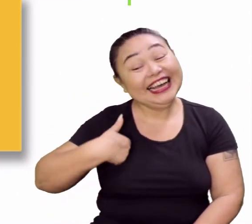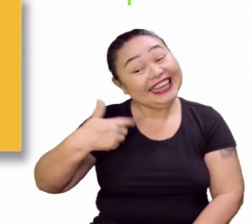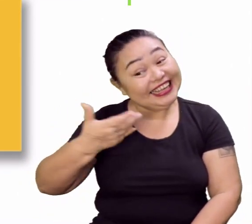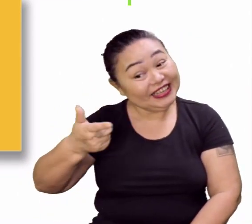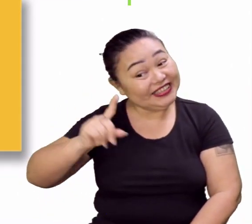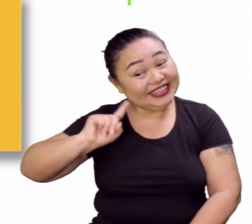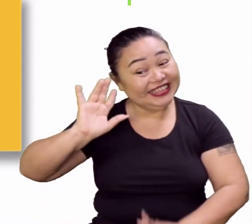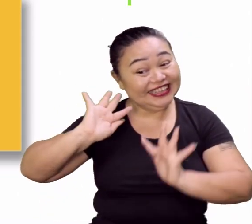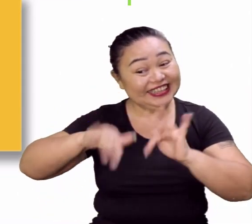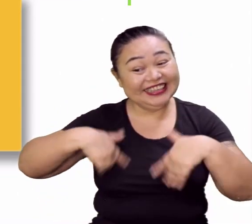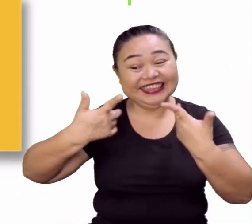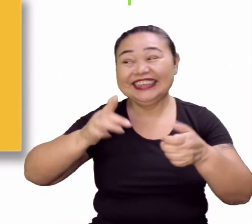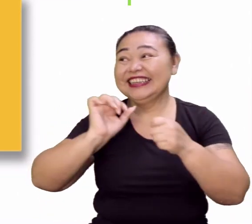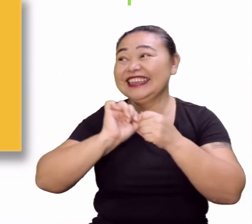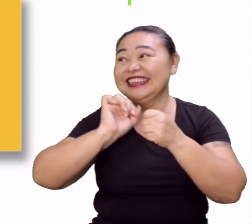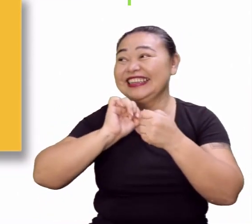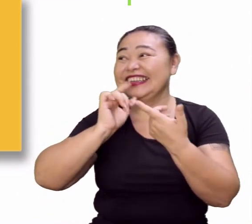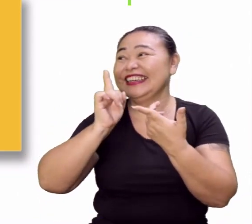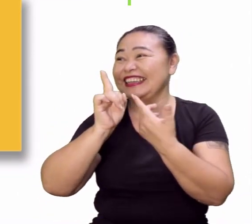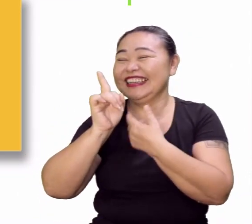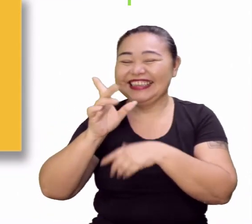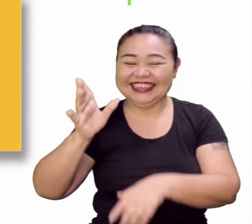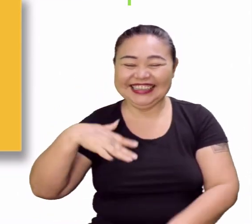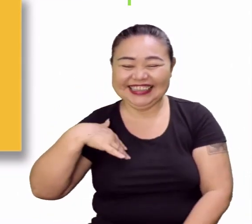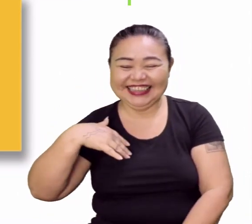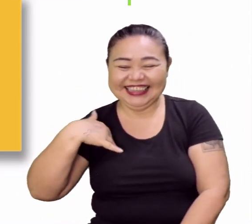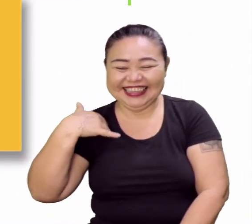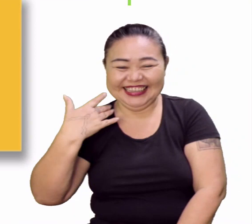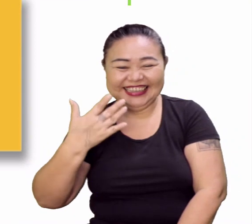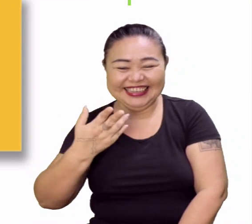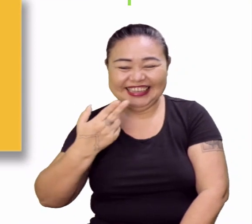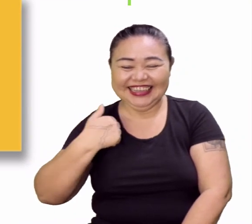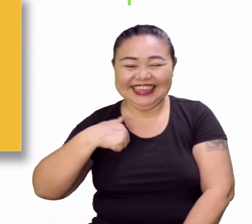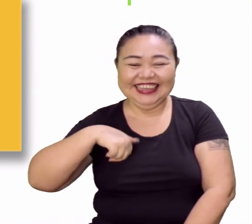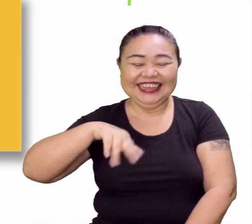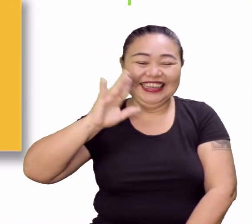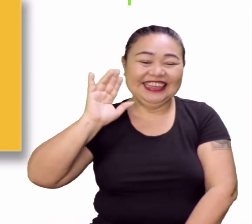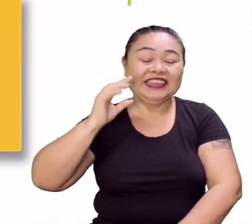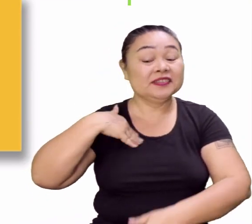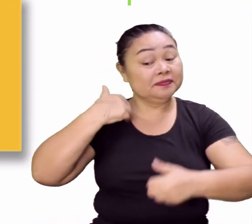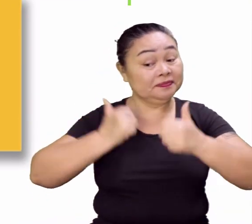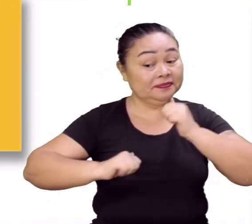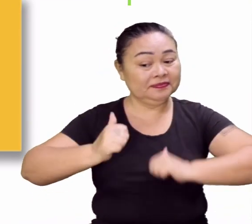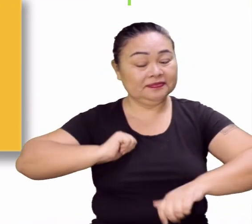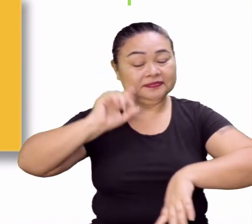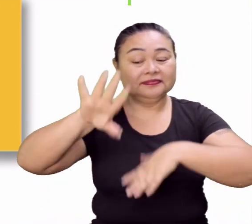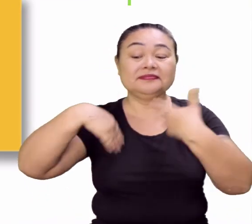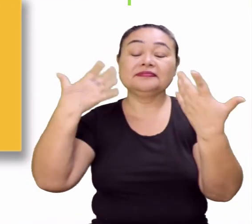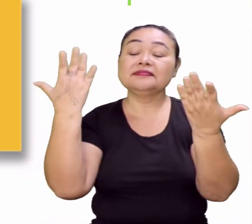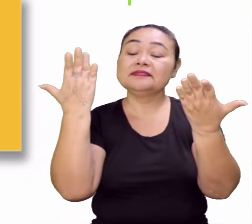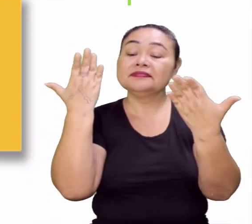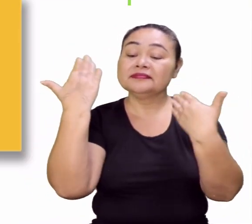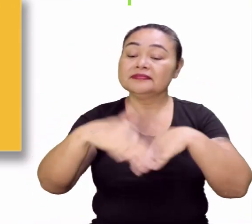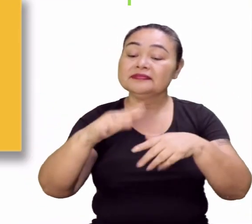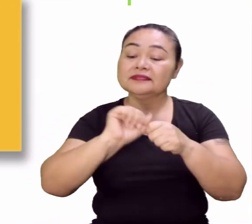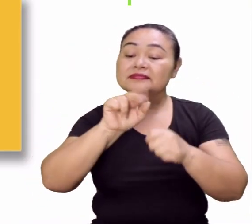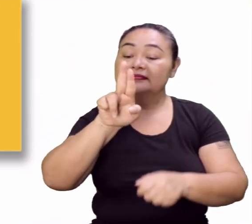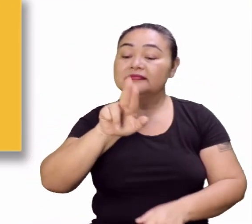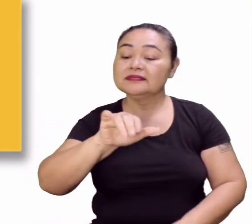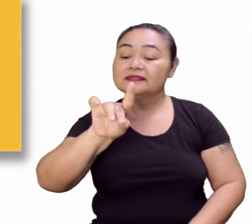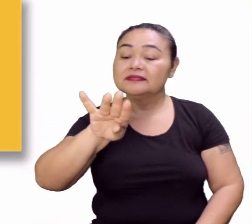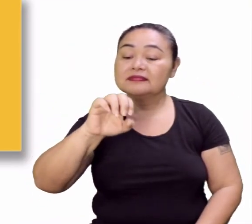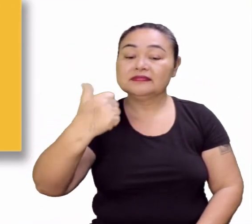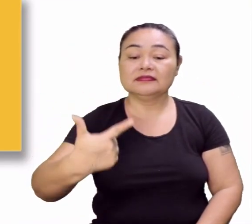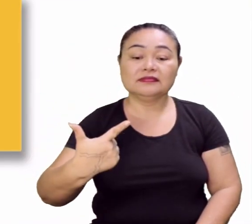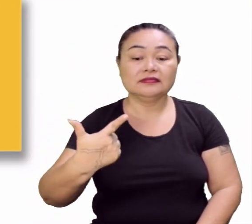para finalizar, galera. Tá bom, Rubinho. Mas eu estou ansioso aí pela prova da unidade 2. Vamos lá,